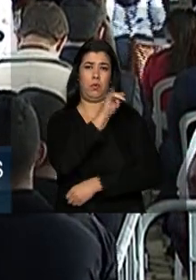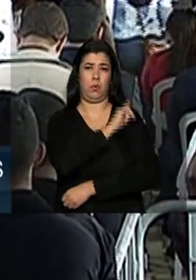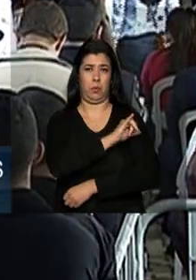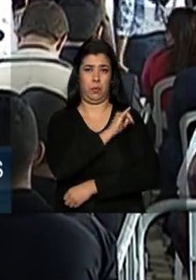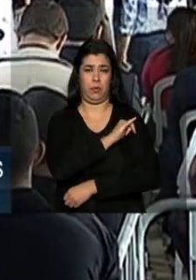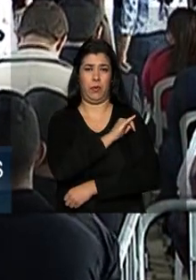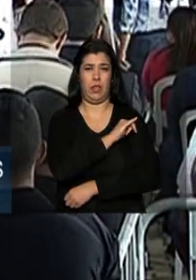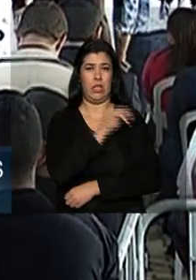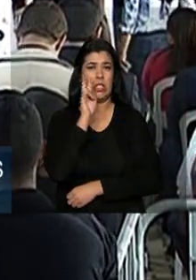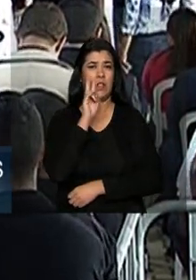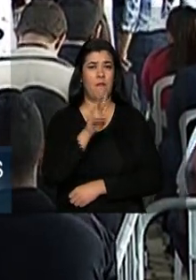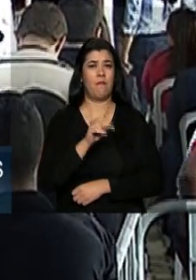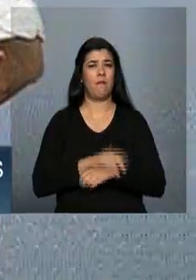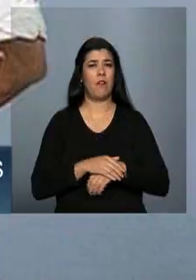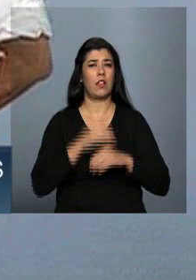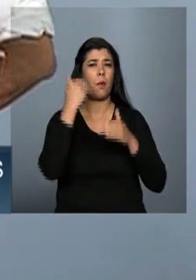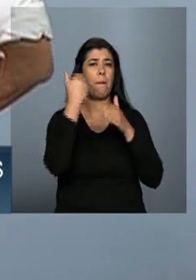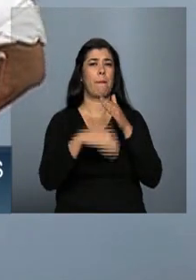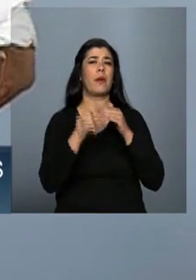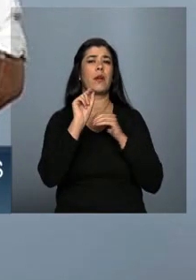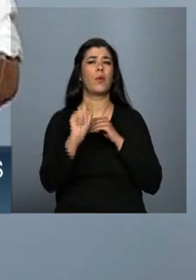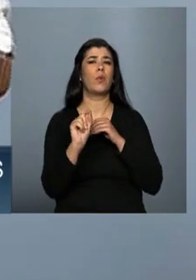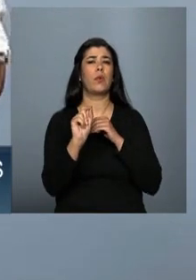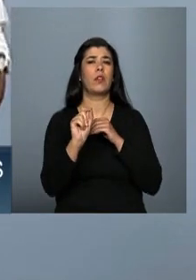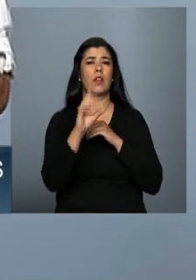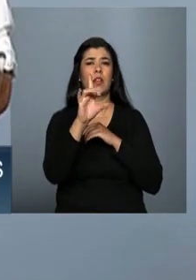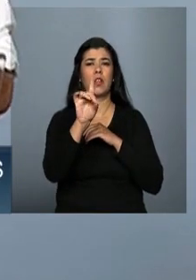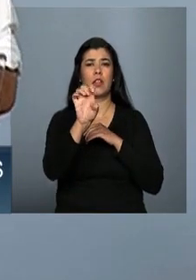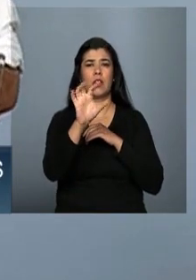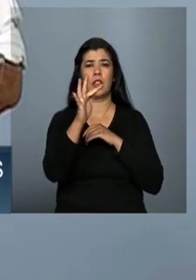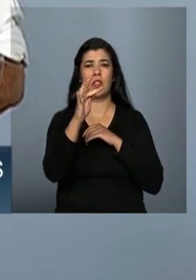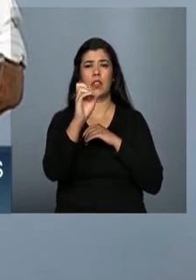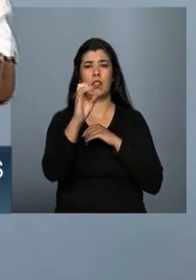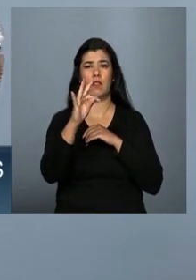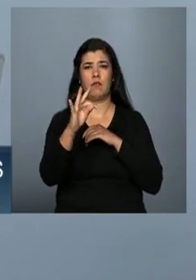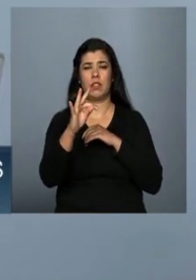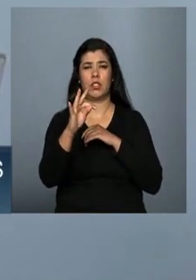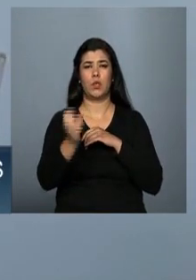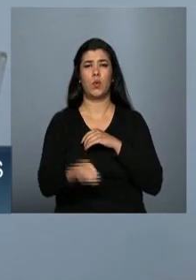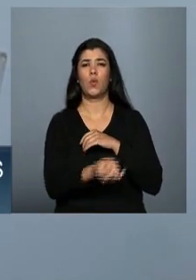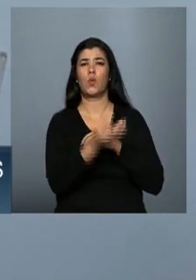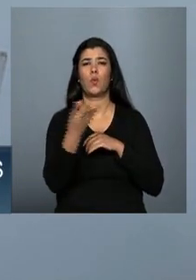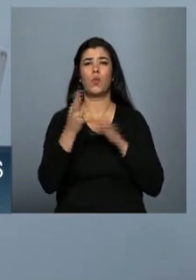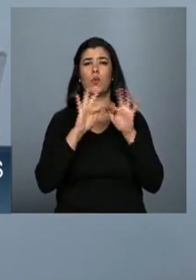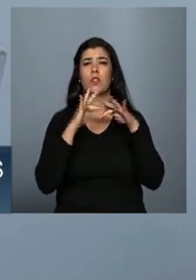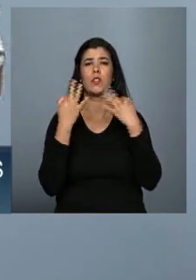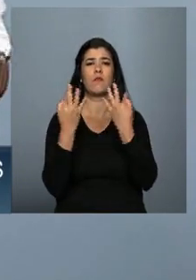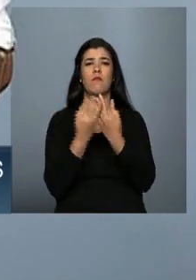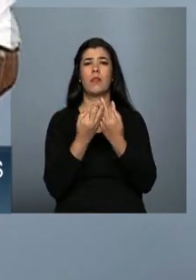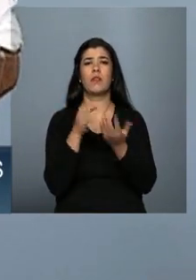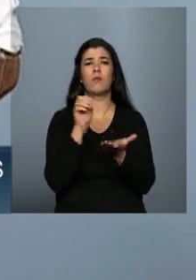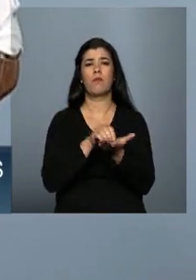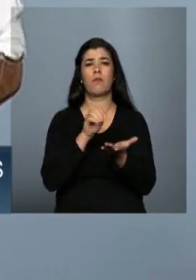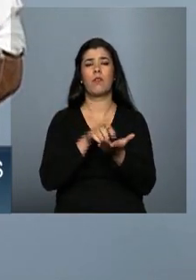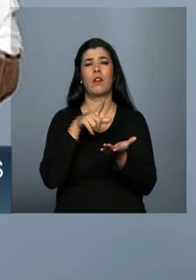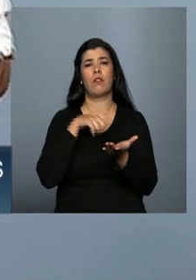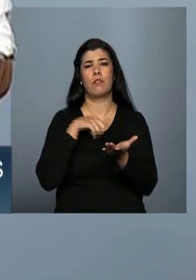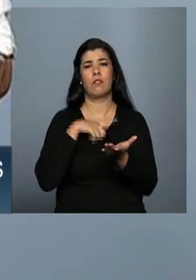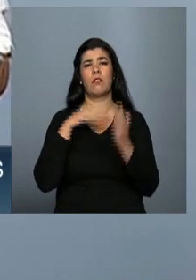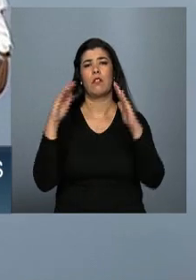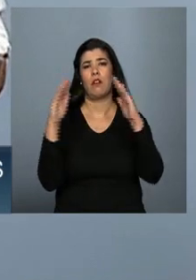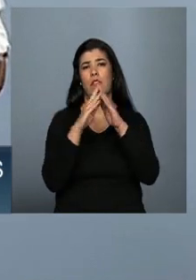do déficit, a gente está dizendo o seguinte: é a quantidade de famílias que não conseguem encontrar uma casa para